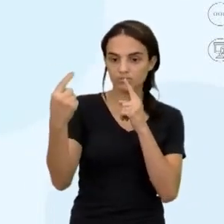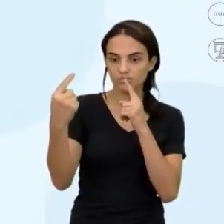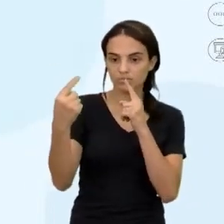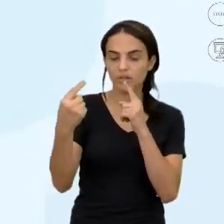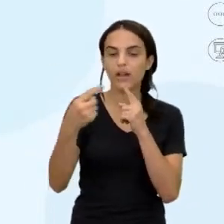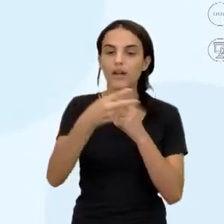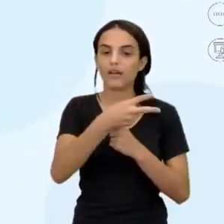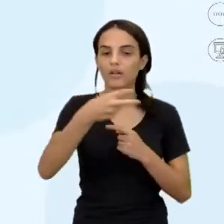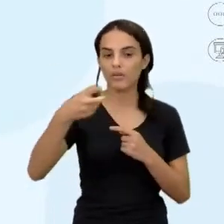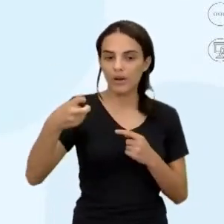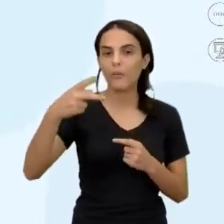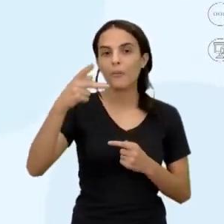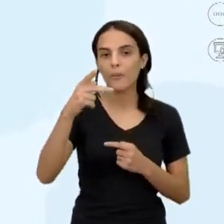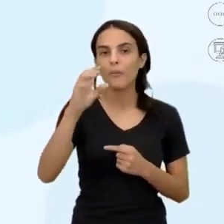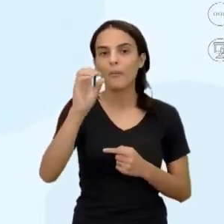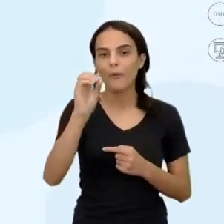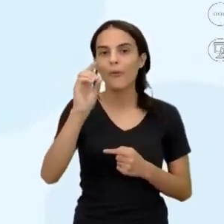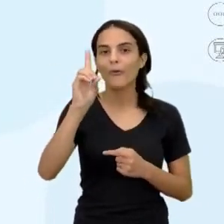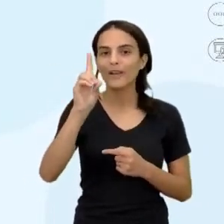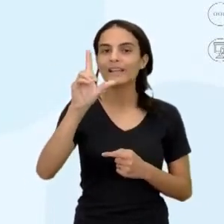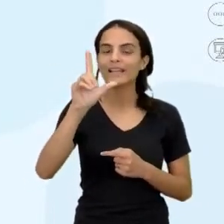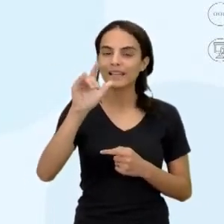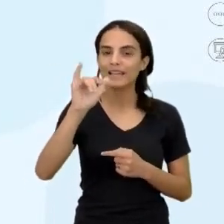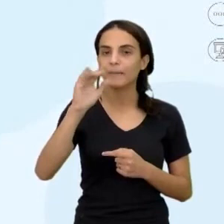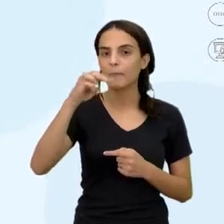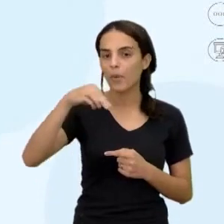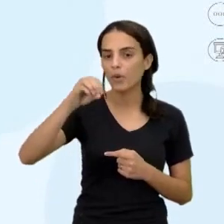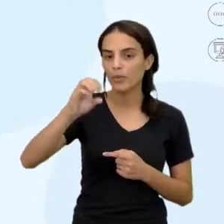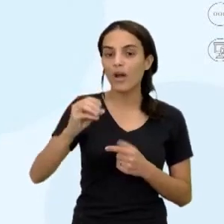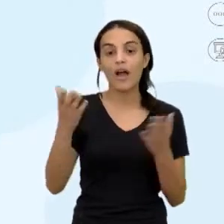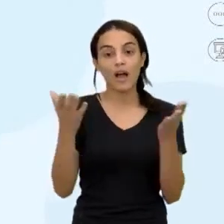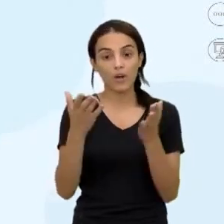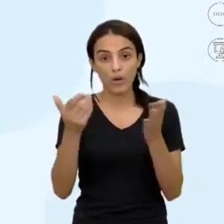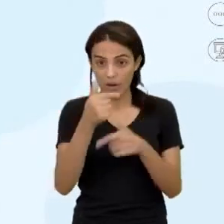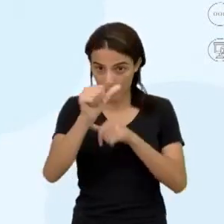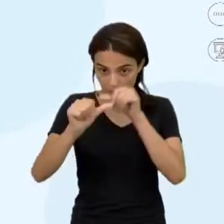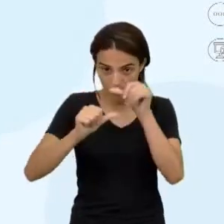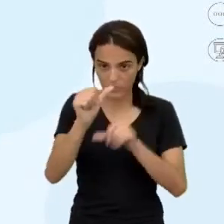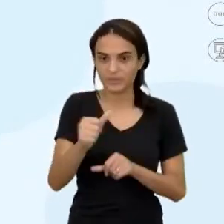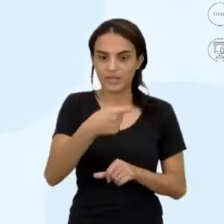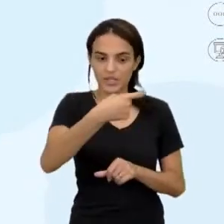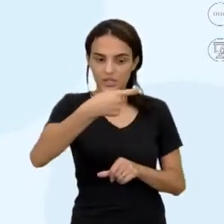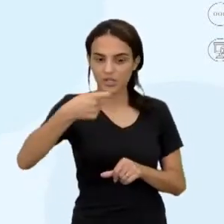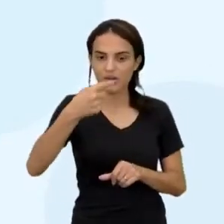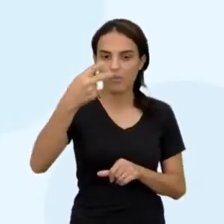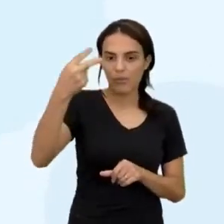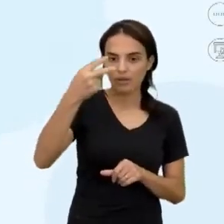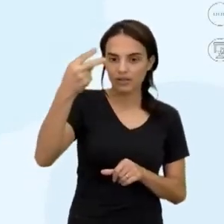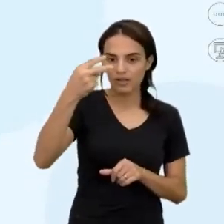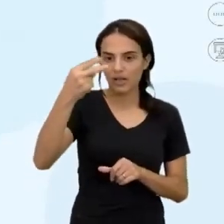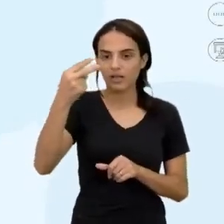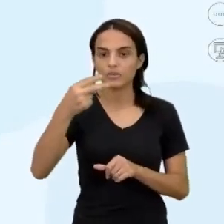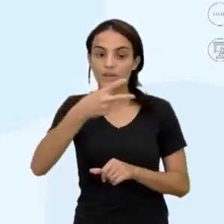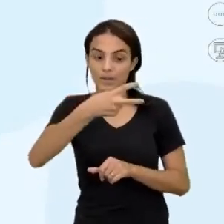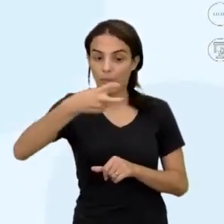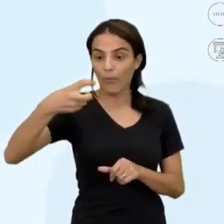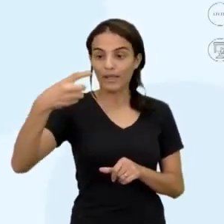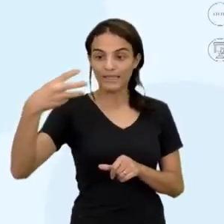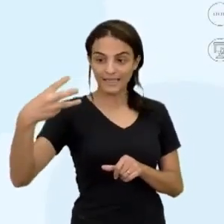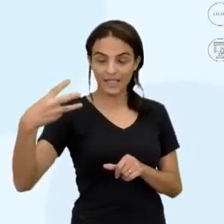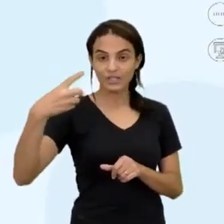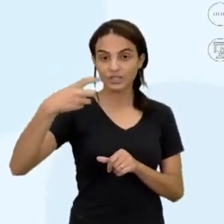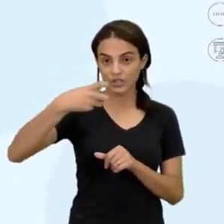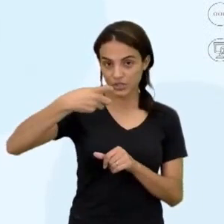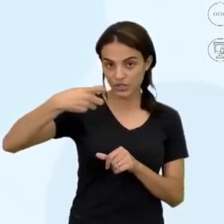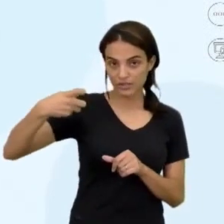do tipo polinômio. Agora, se você pegar, ó, x² igual a 3x, por exemplo,